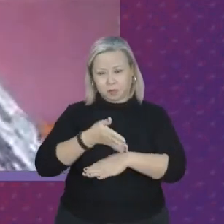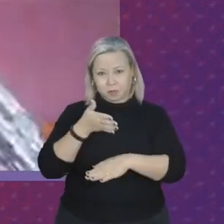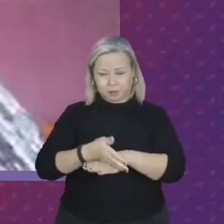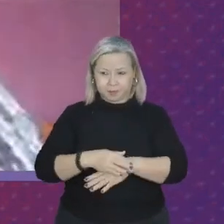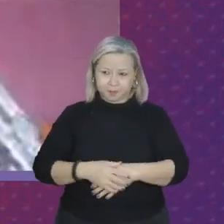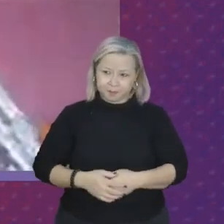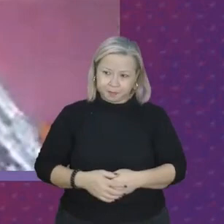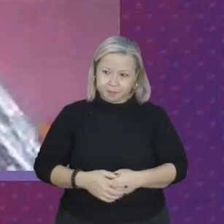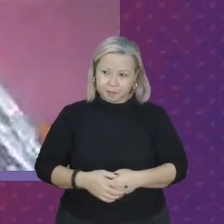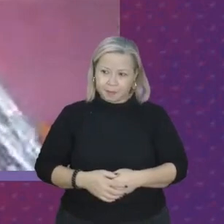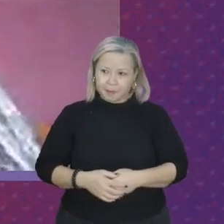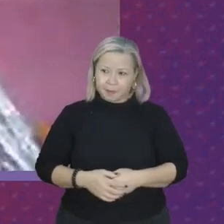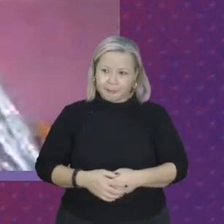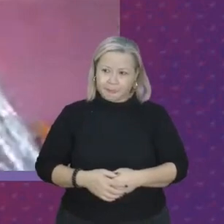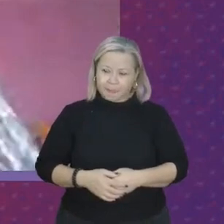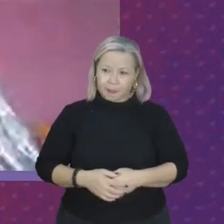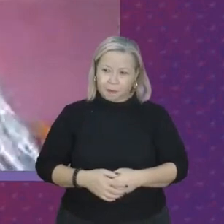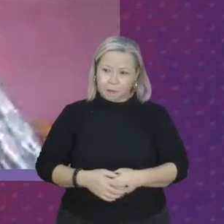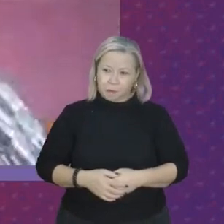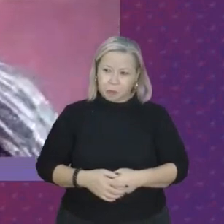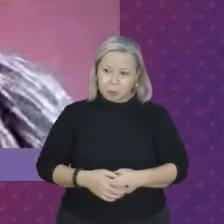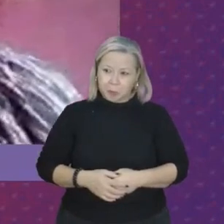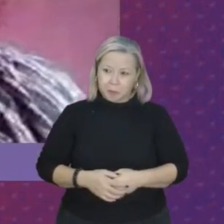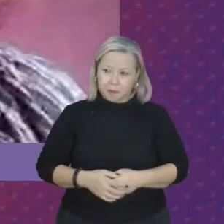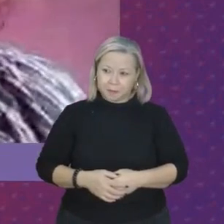isso, Ana.